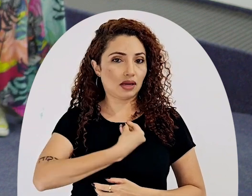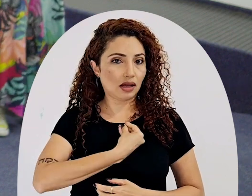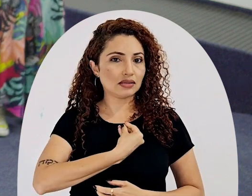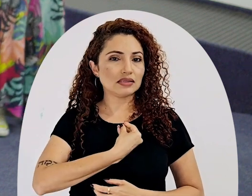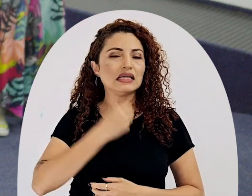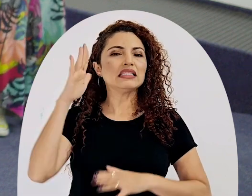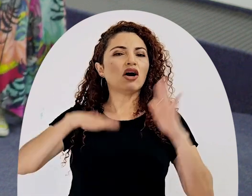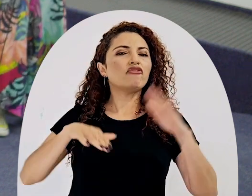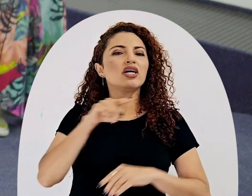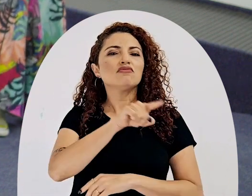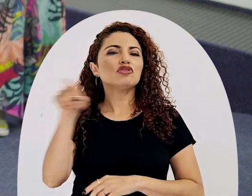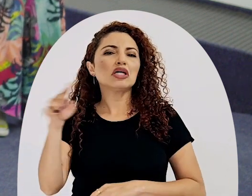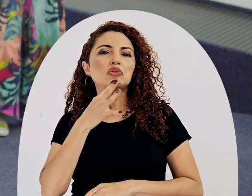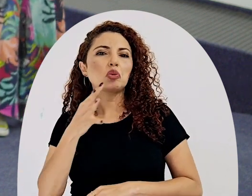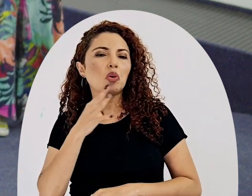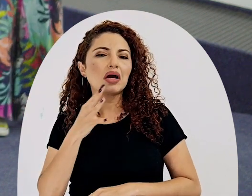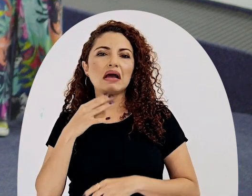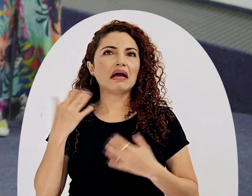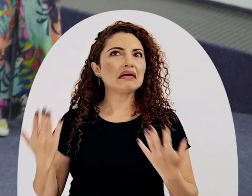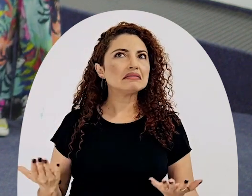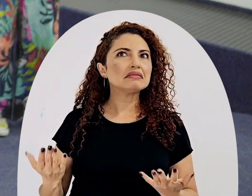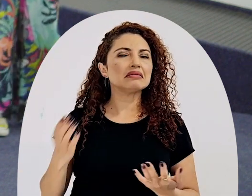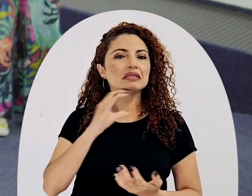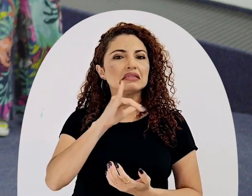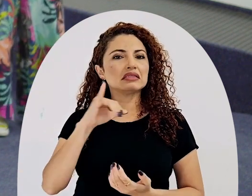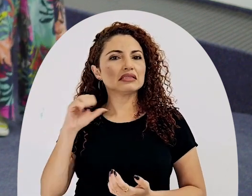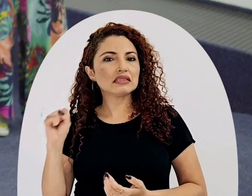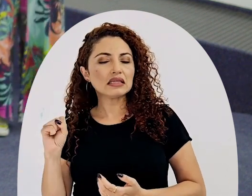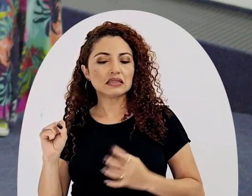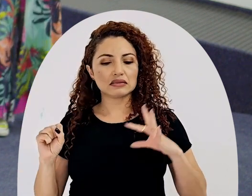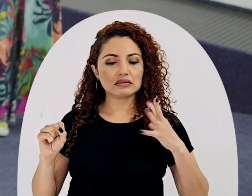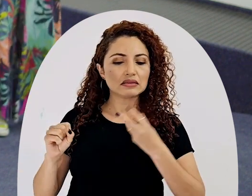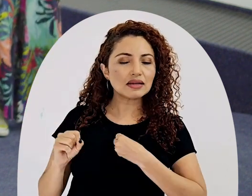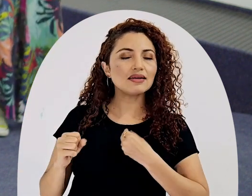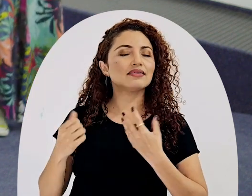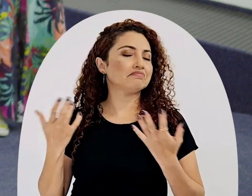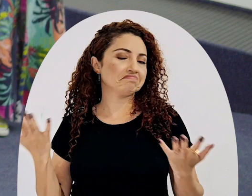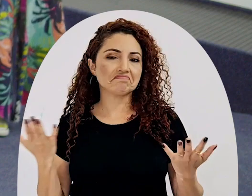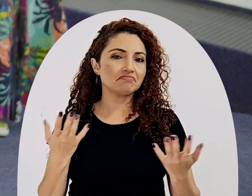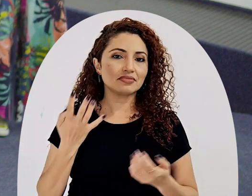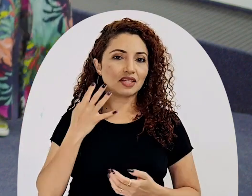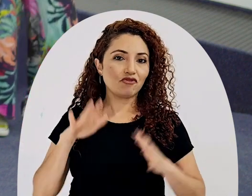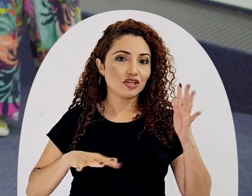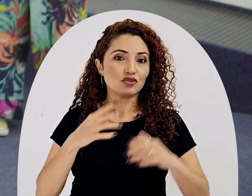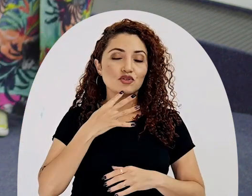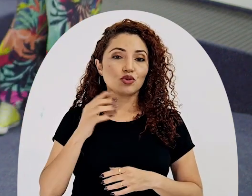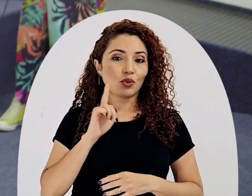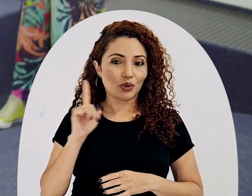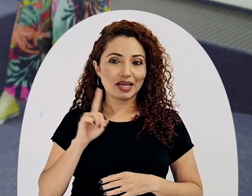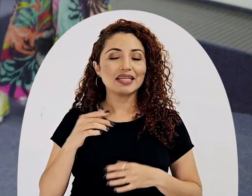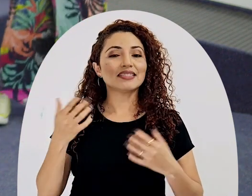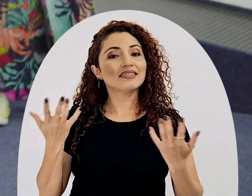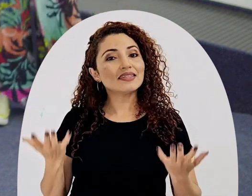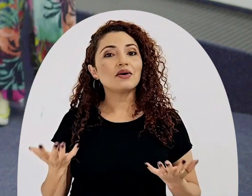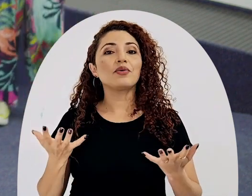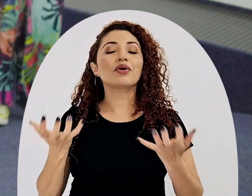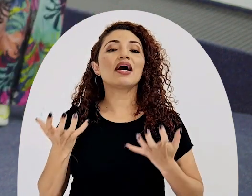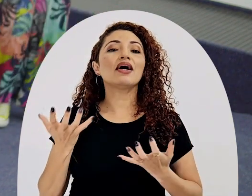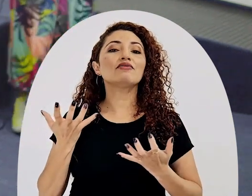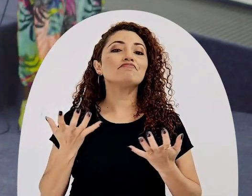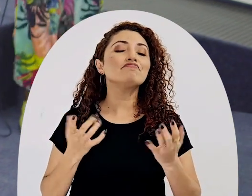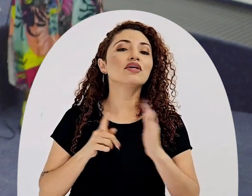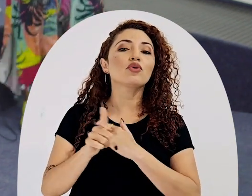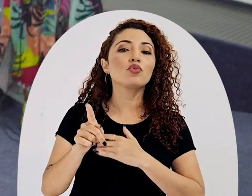estão habituados a ouvir, e aí queria saber de vocês, né, fazer um exercício já. Alguém aqui,